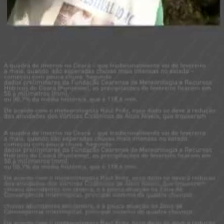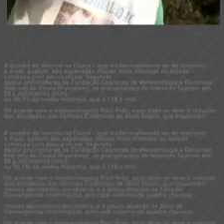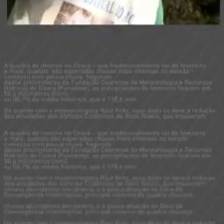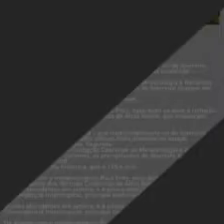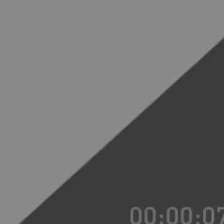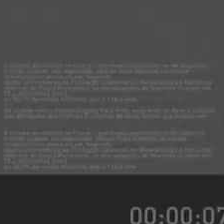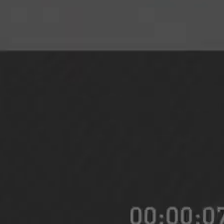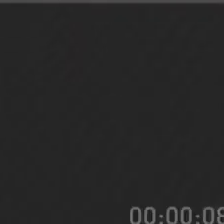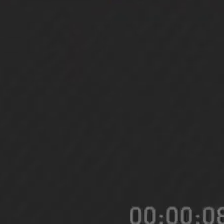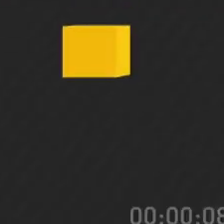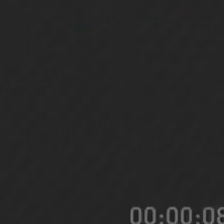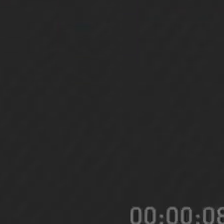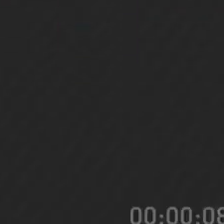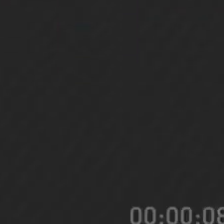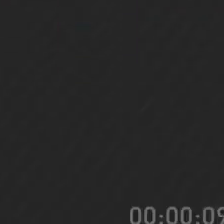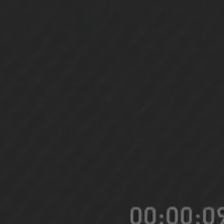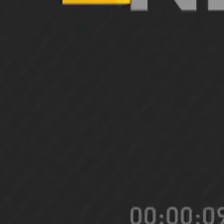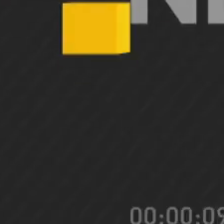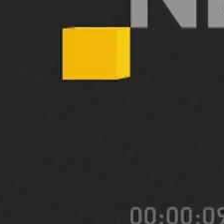ae